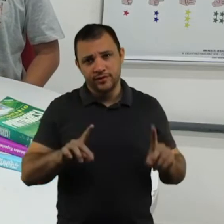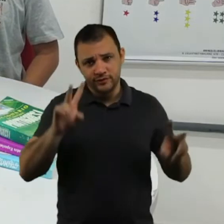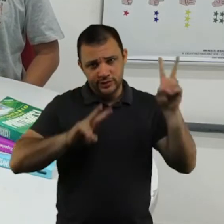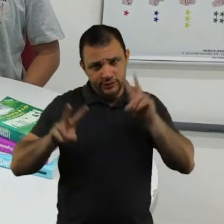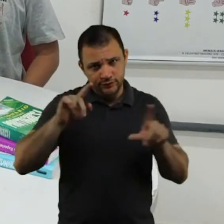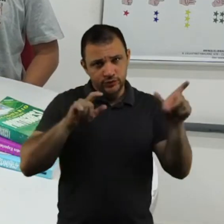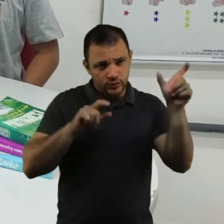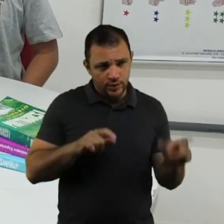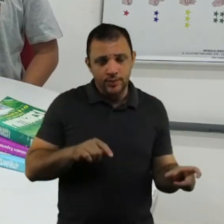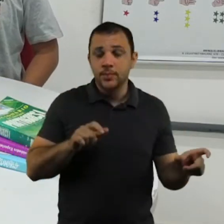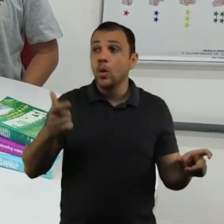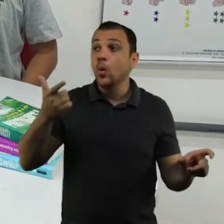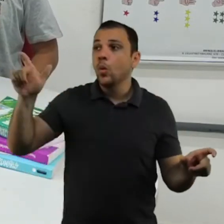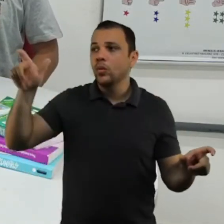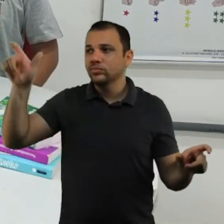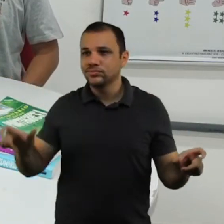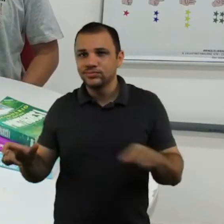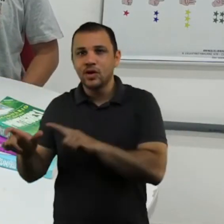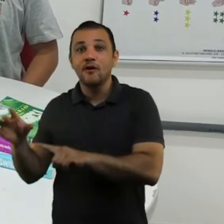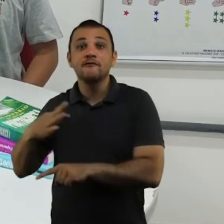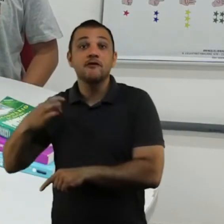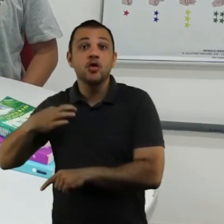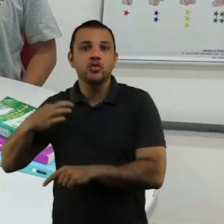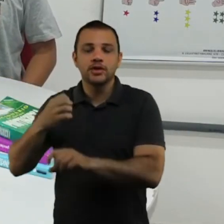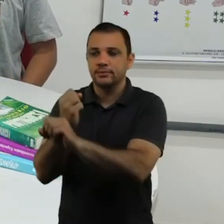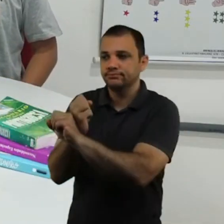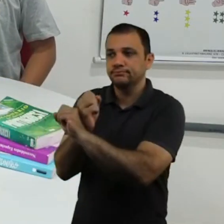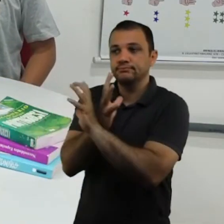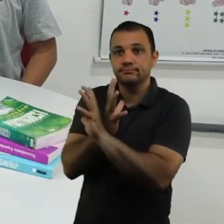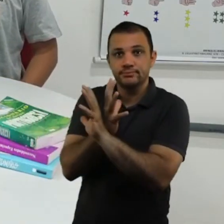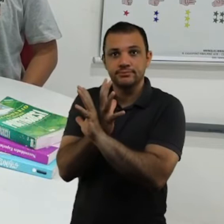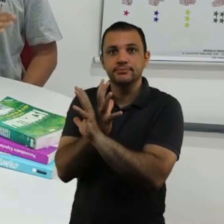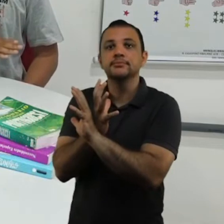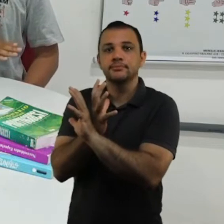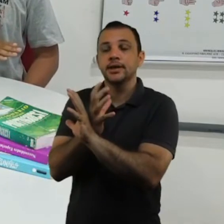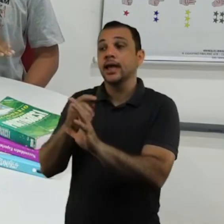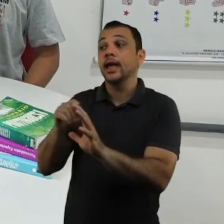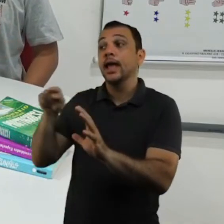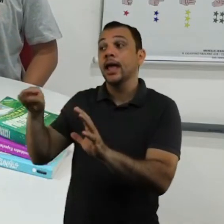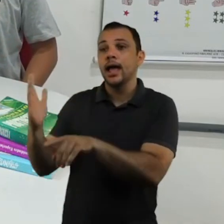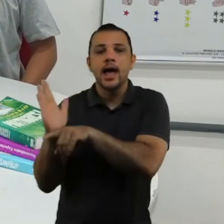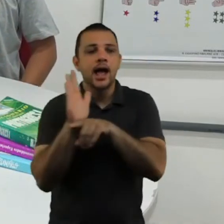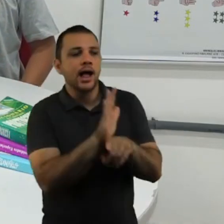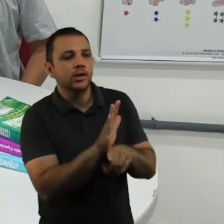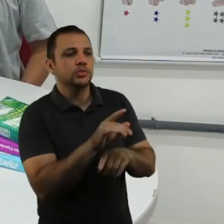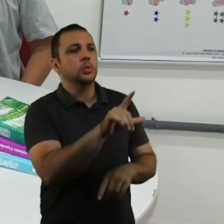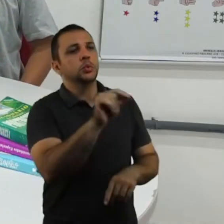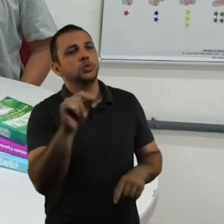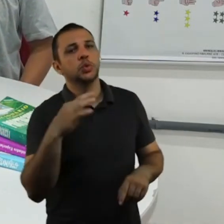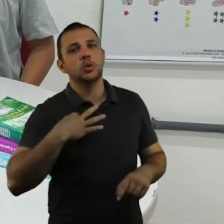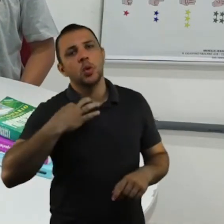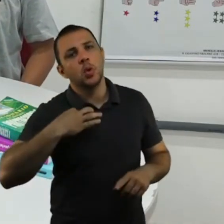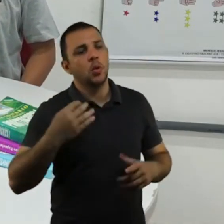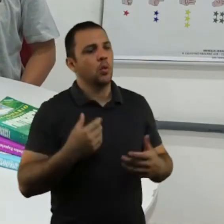tá? E através dessa videochamada, essa pessoa tem a oportunidade de ter o auxílio de escolher uma roupa, um afazer doméstico ou até